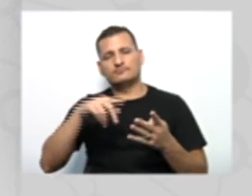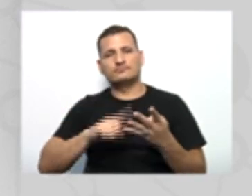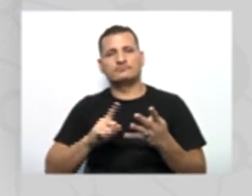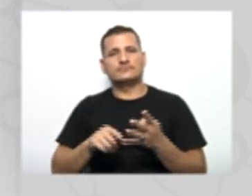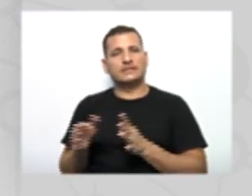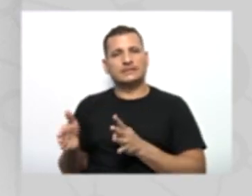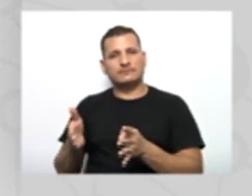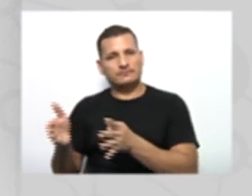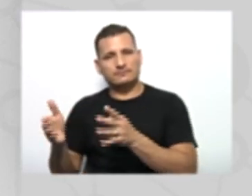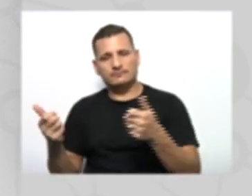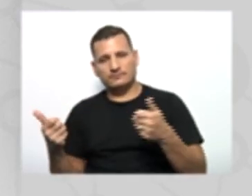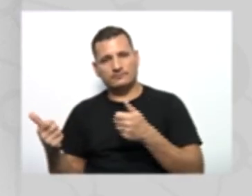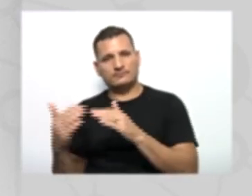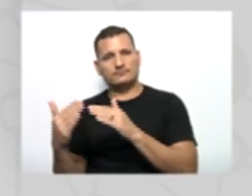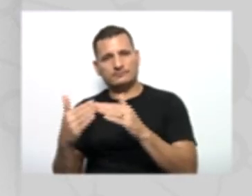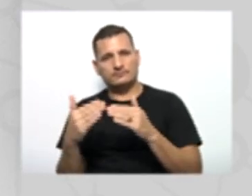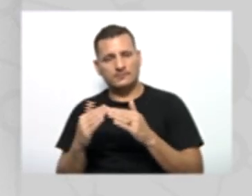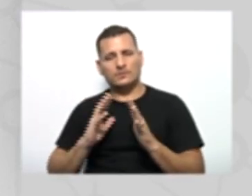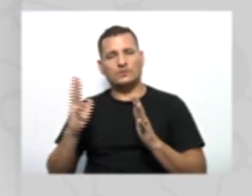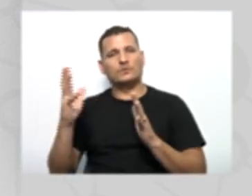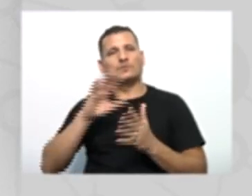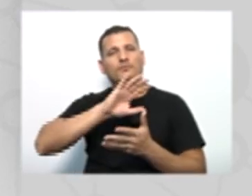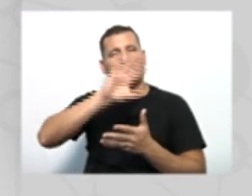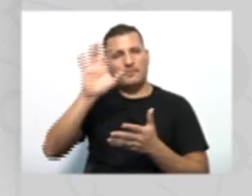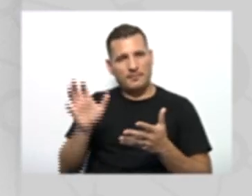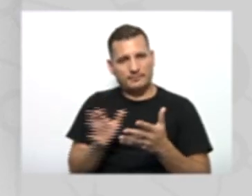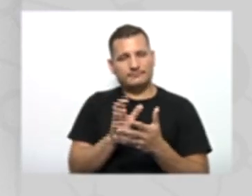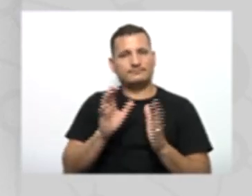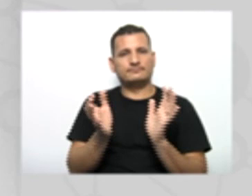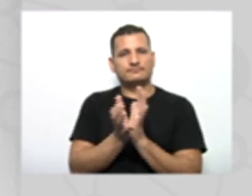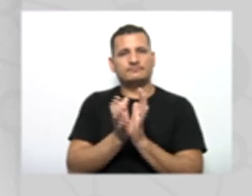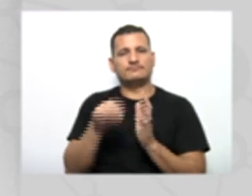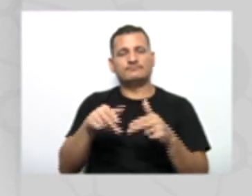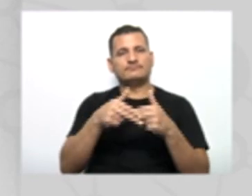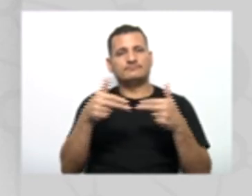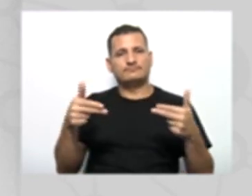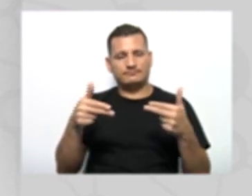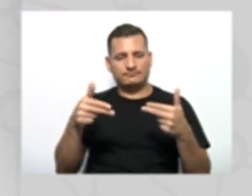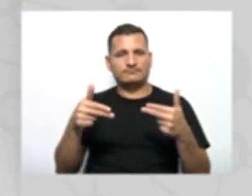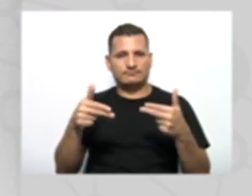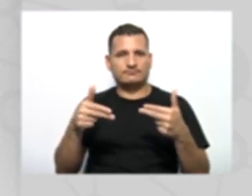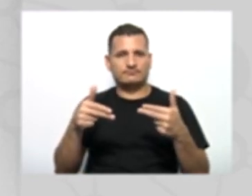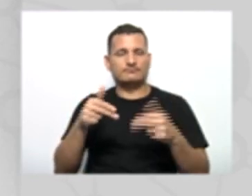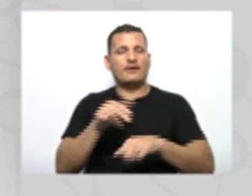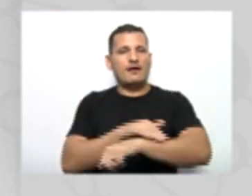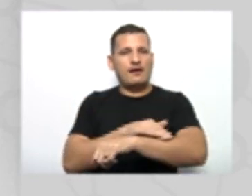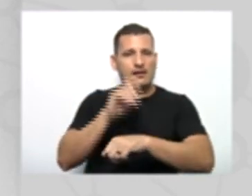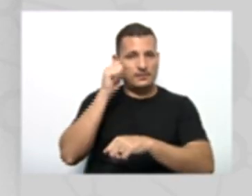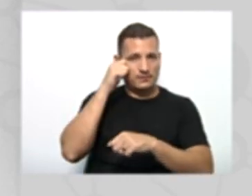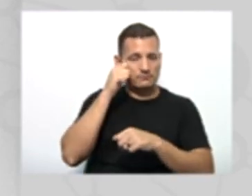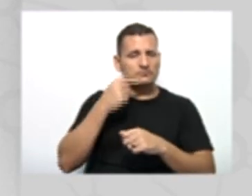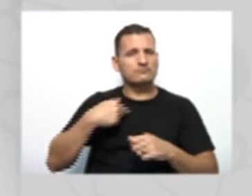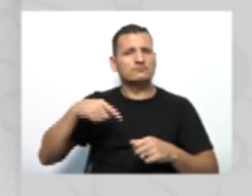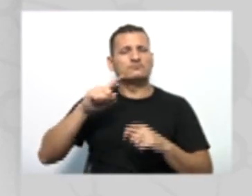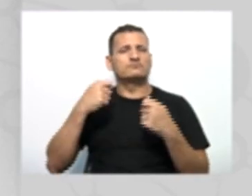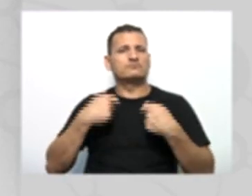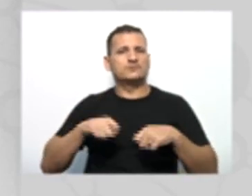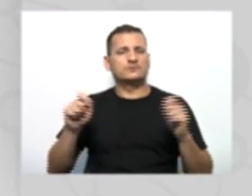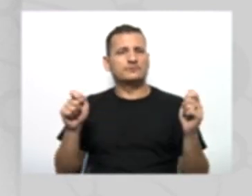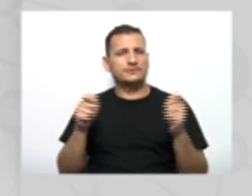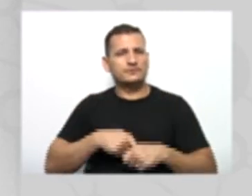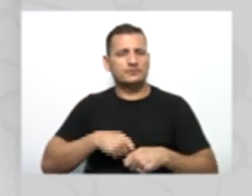Vereadores, a Secretaria Municipal de Educação, a Faculdade de Educação da Unicamp e a Pró-Reitoria em pesquisa do Instituto Federal